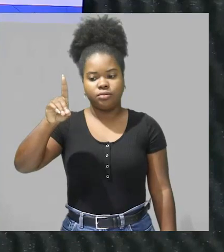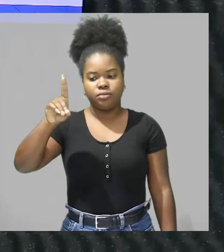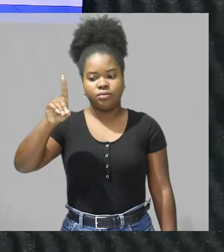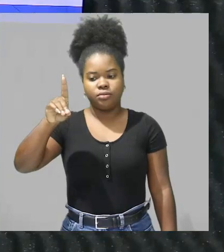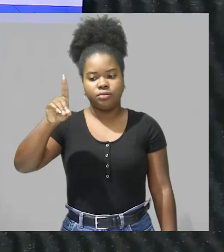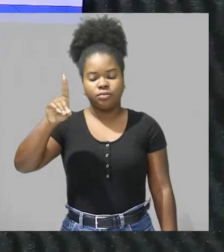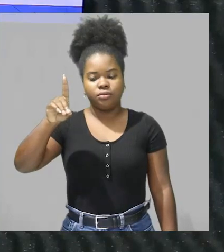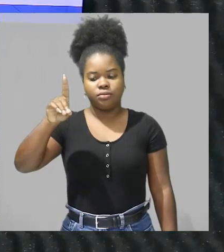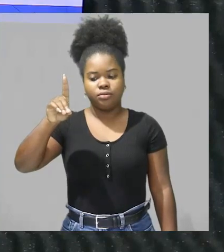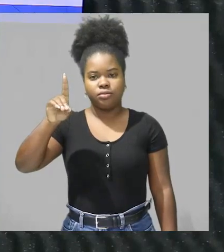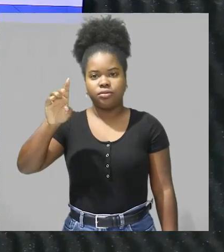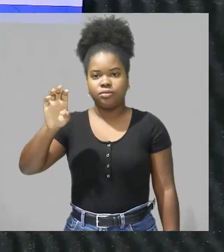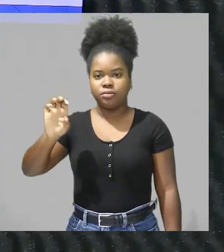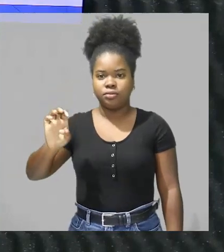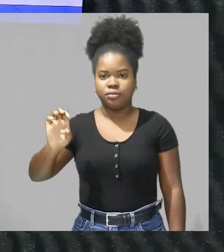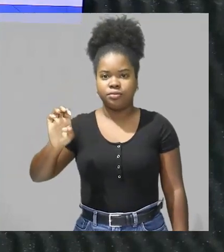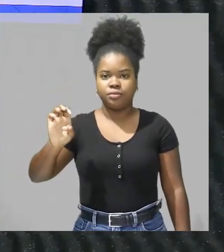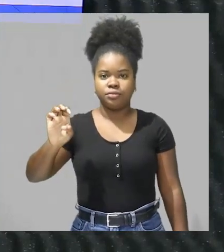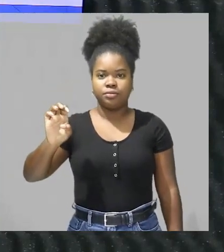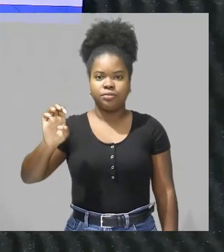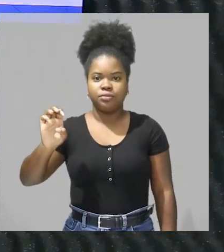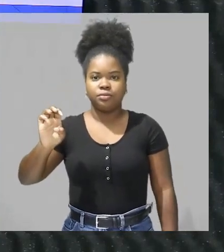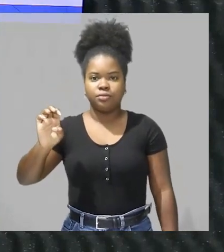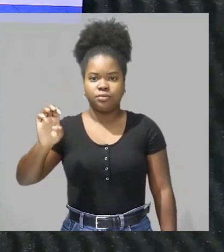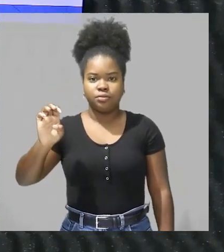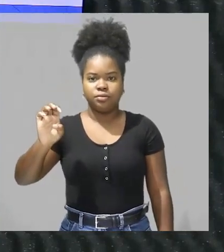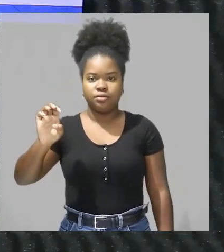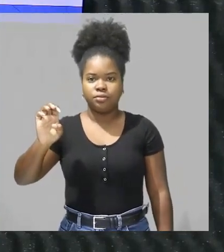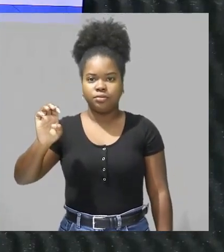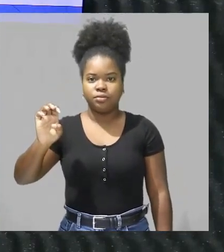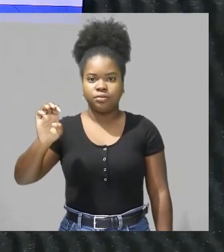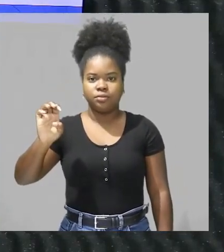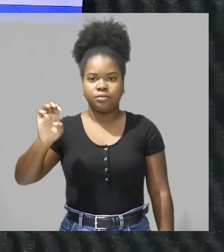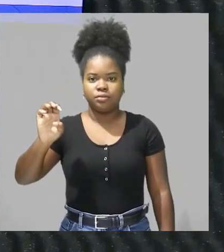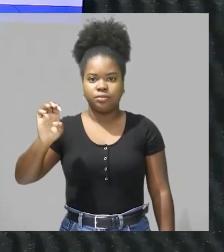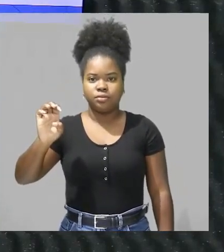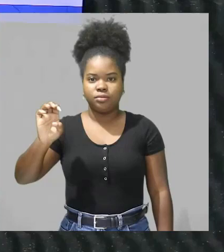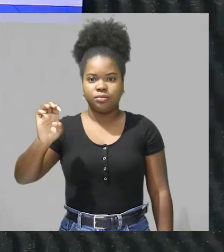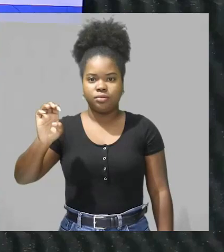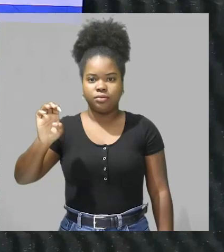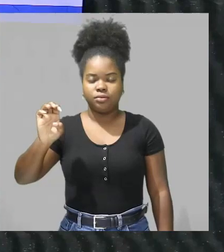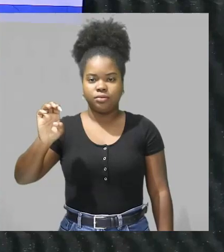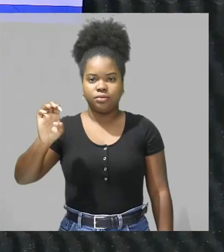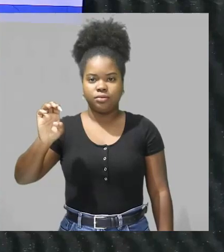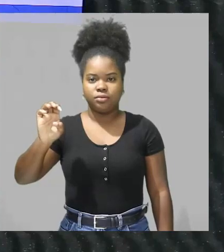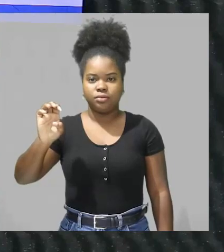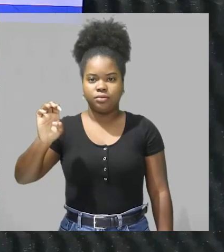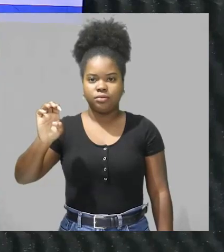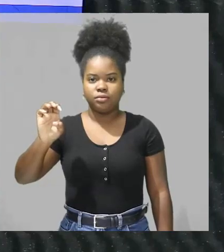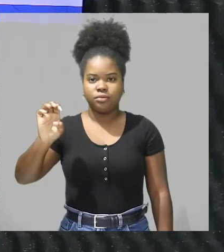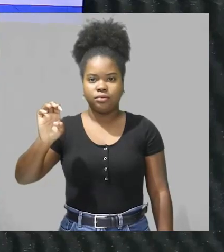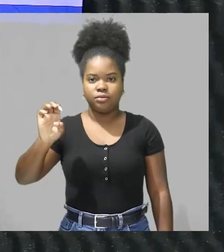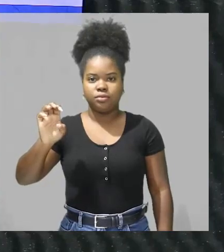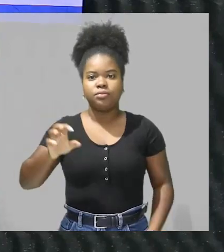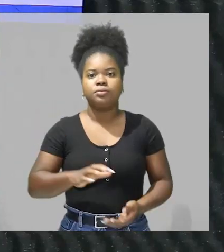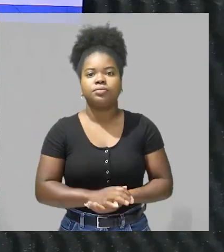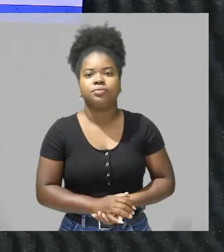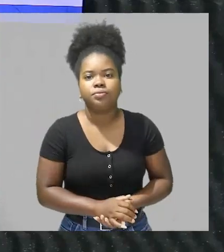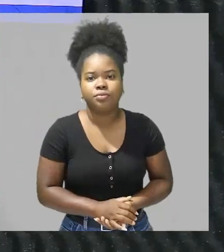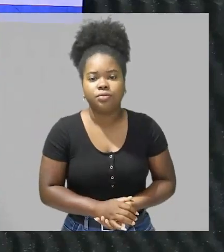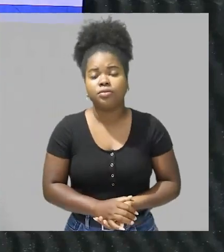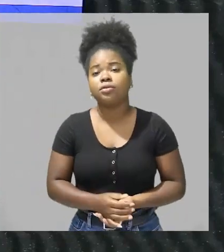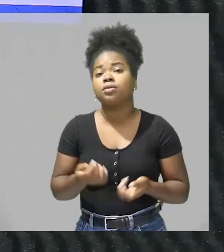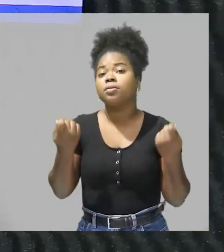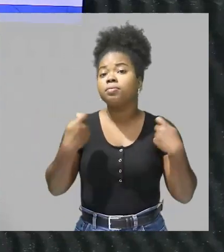simples e uma composta letra e heterogêneo formado por uma substância simples uma substância composta então